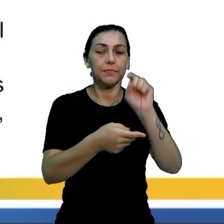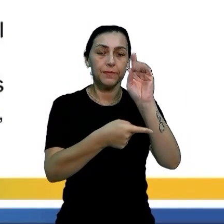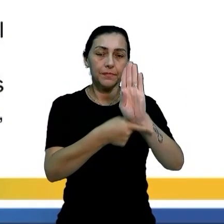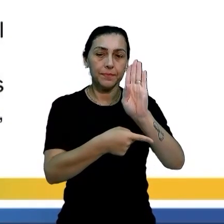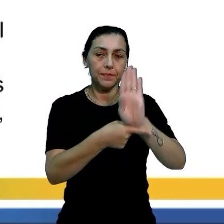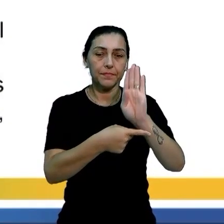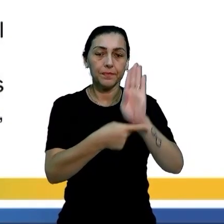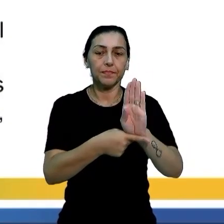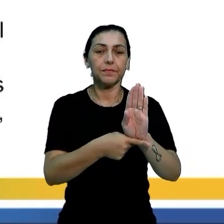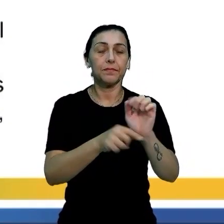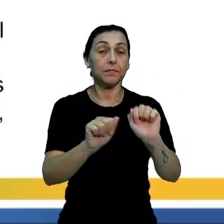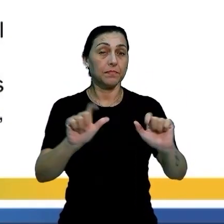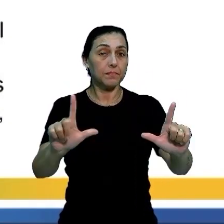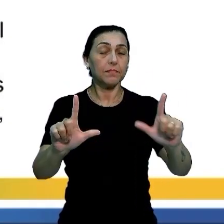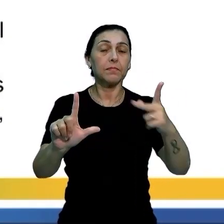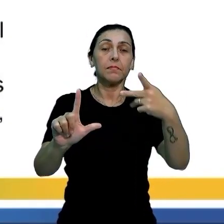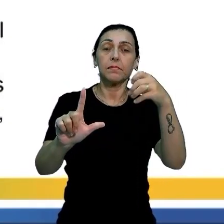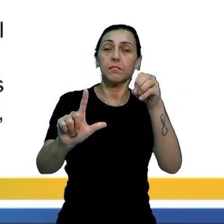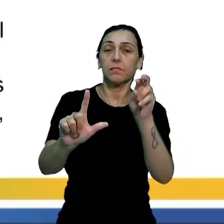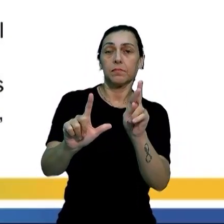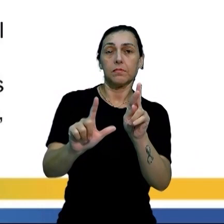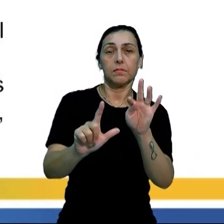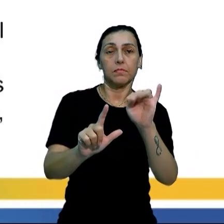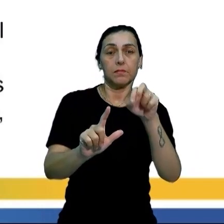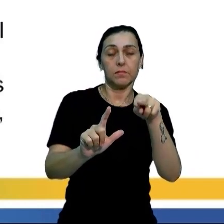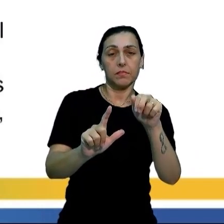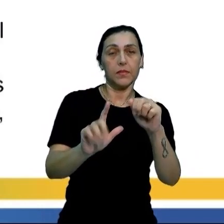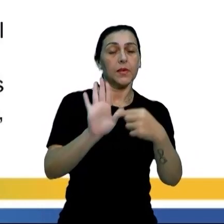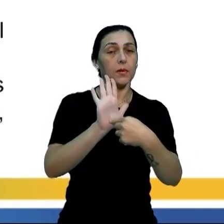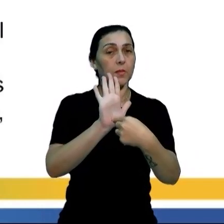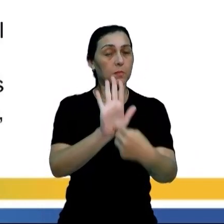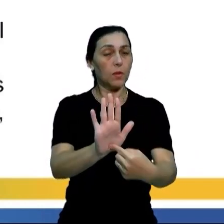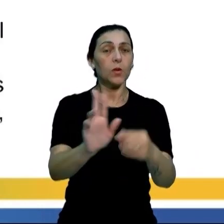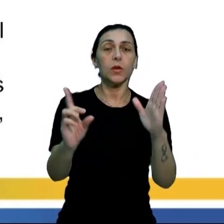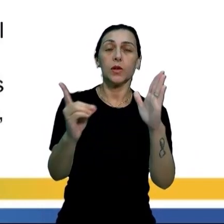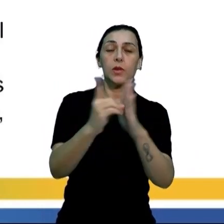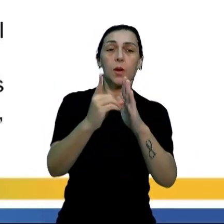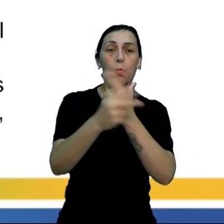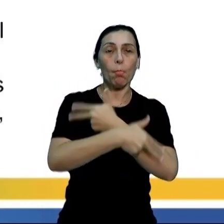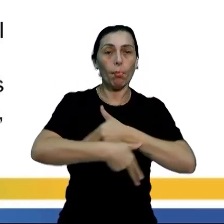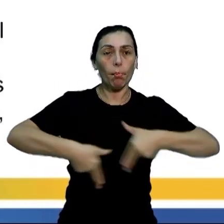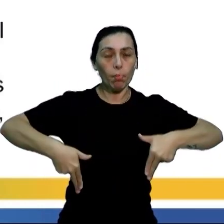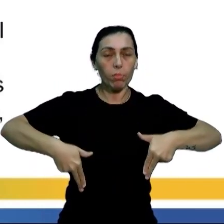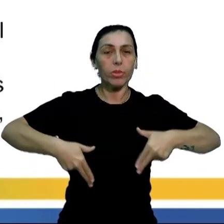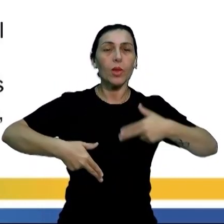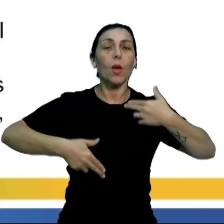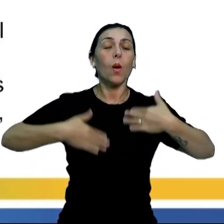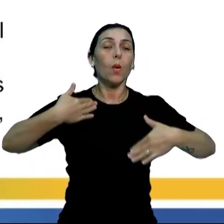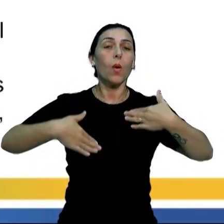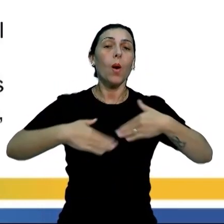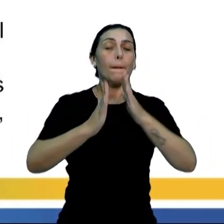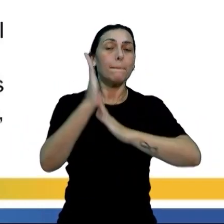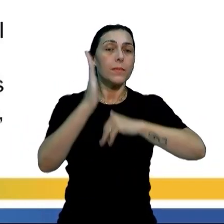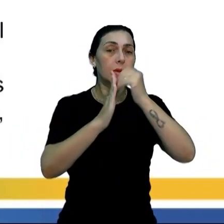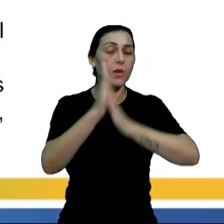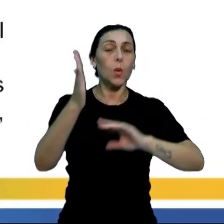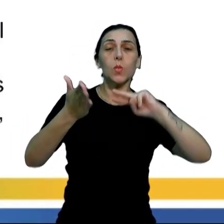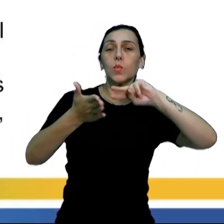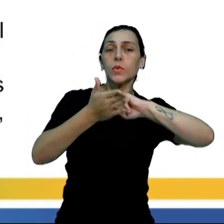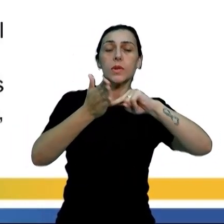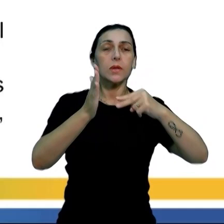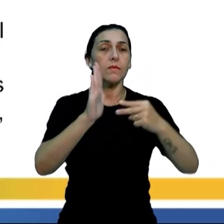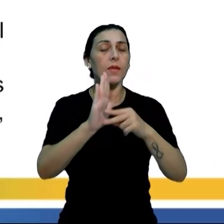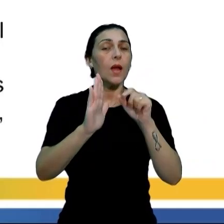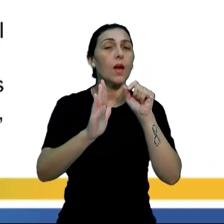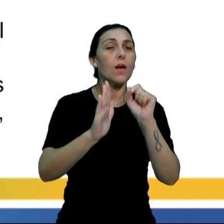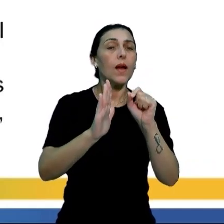B. A tela de Portinari retrata indígenas nus com corpos pintados, cuja grande significação